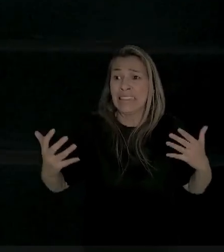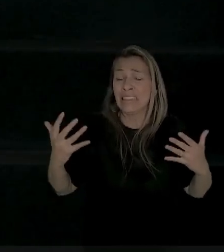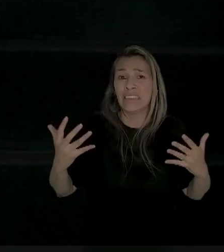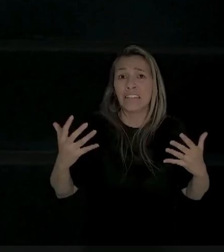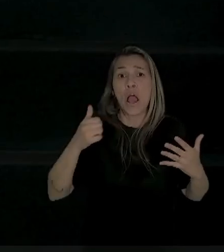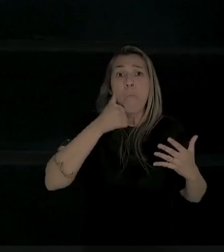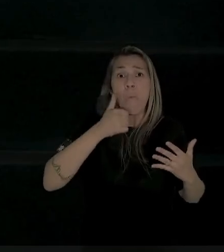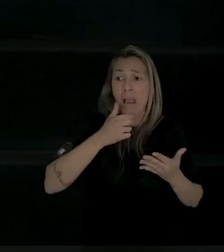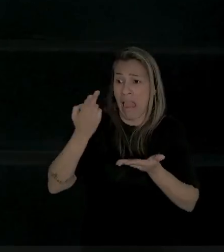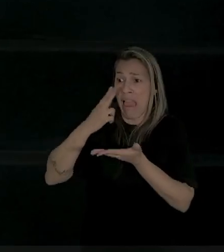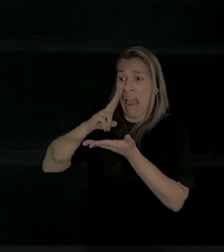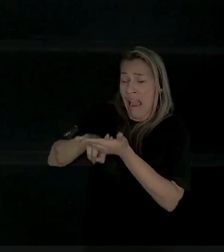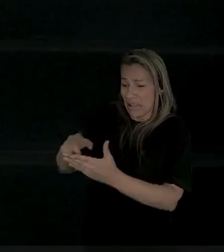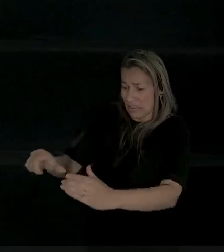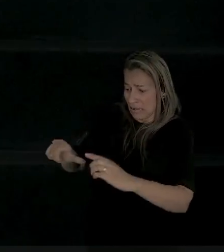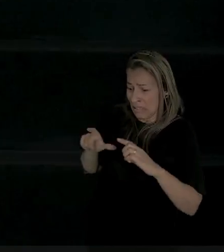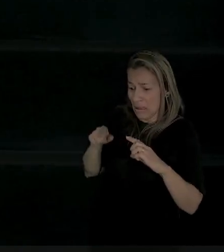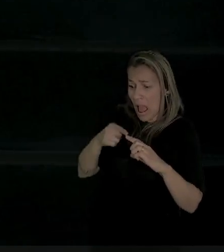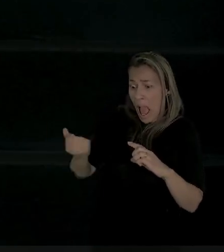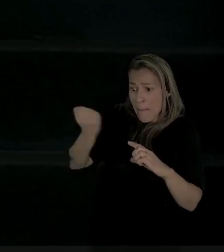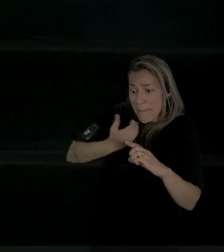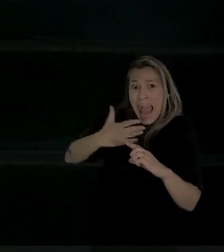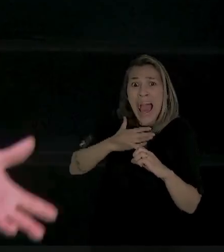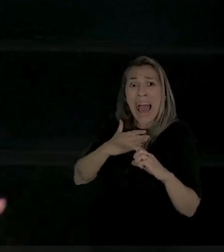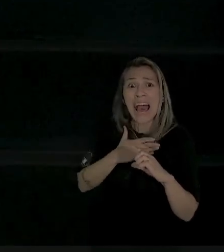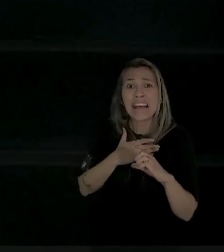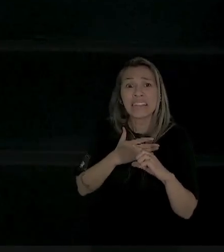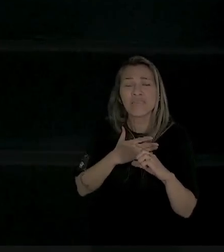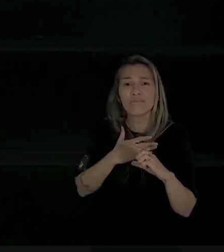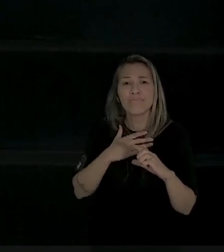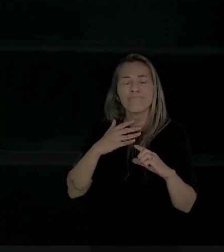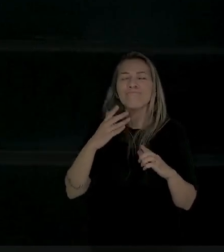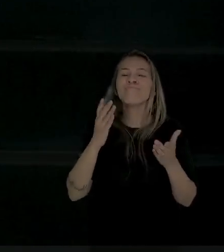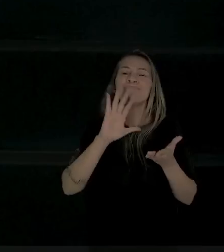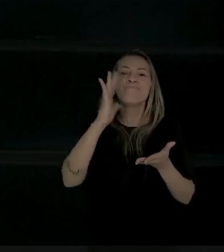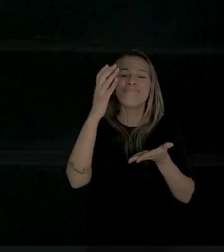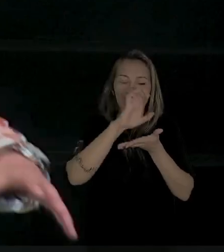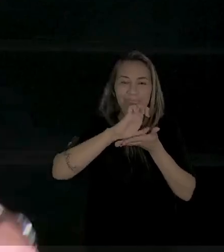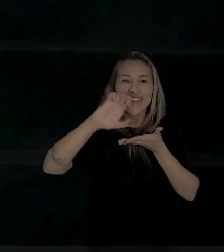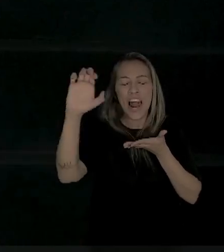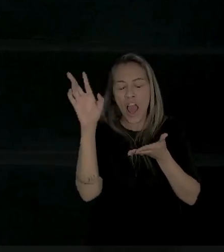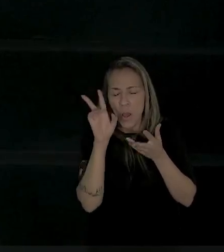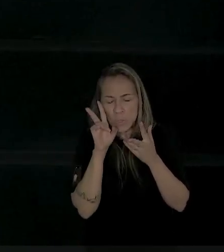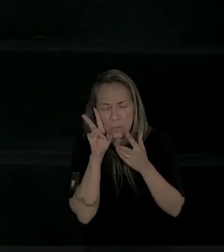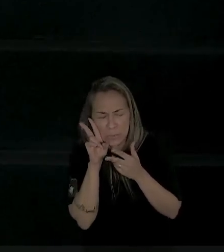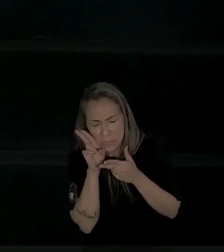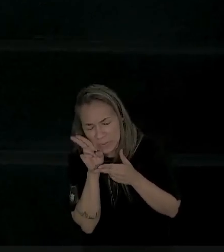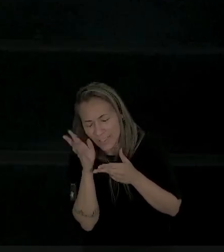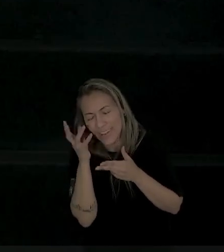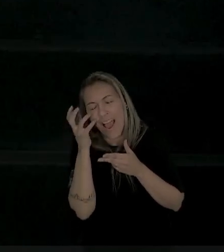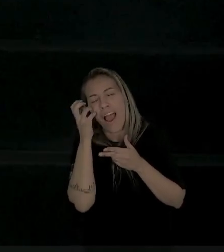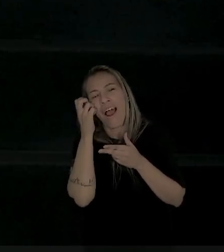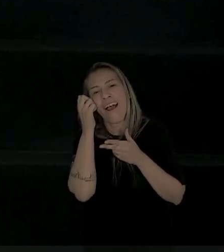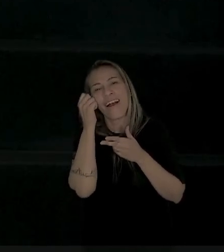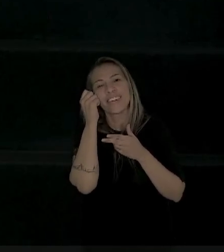Jezabel. Quem nunca dormiu demais? Elias dorme, e por várias vezes a Bíblia relata que ele cai num sono profundo. Mas